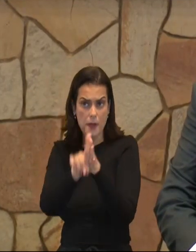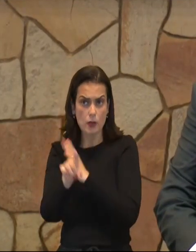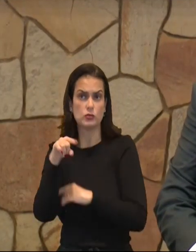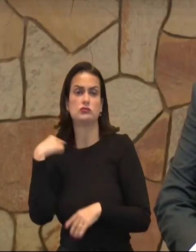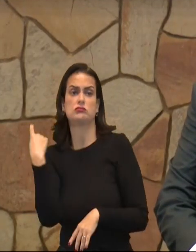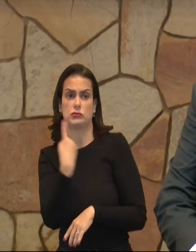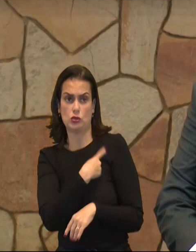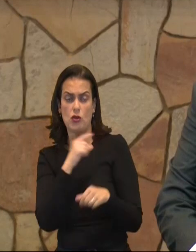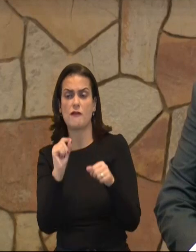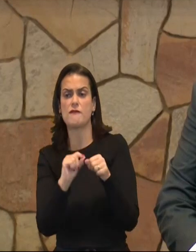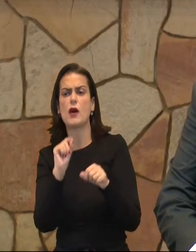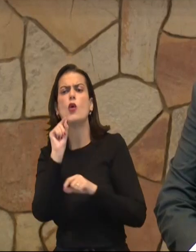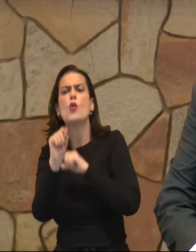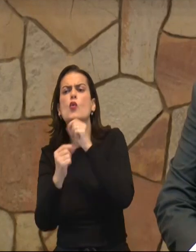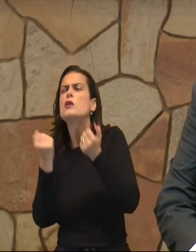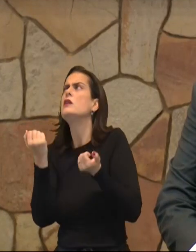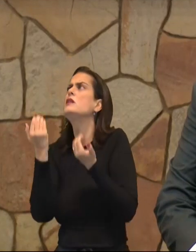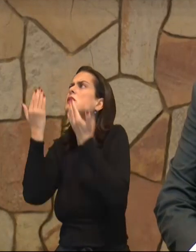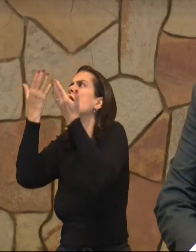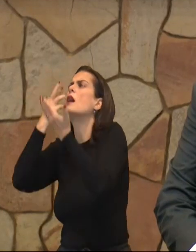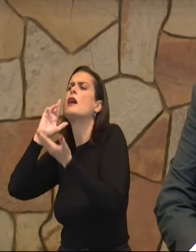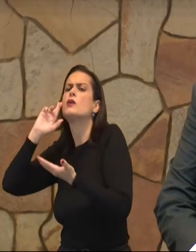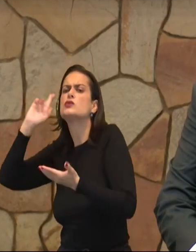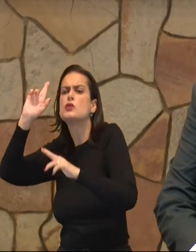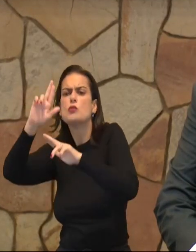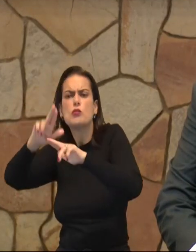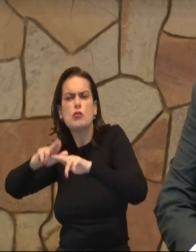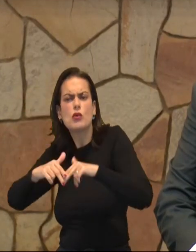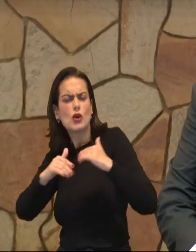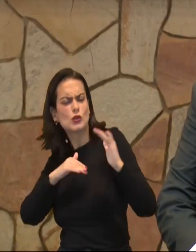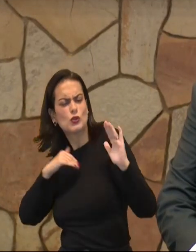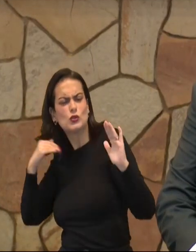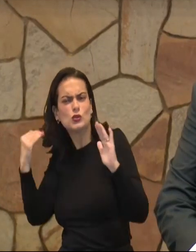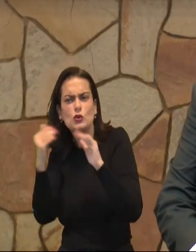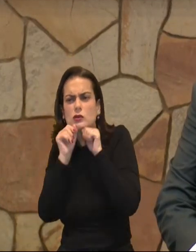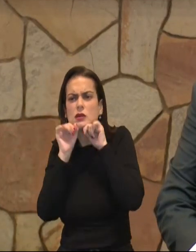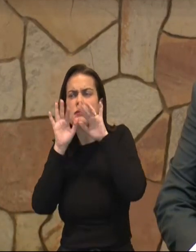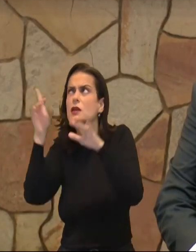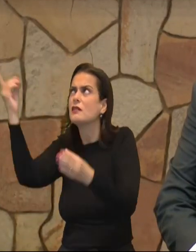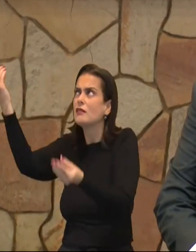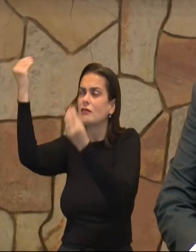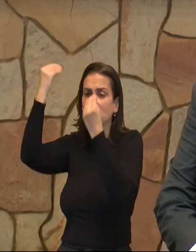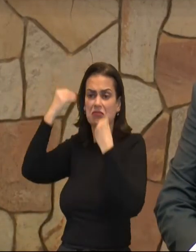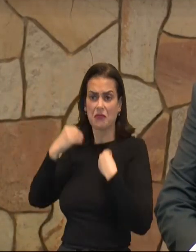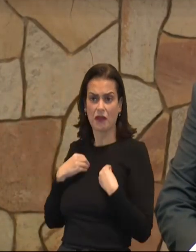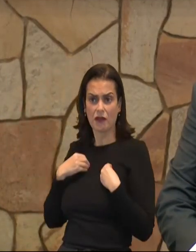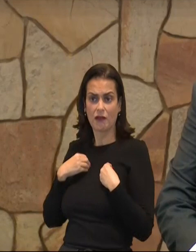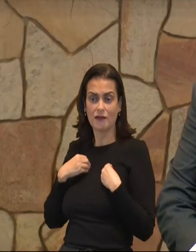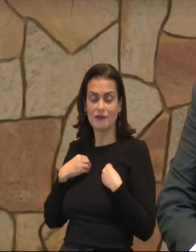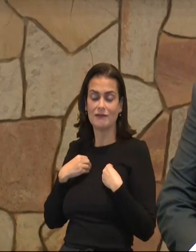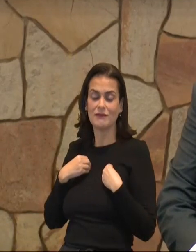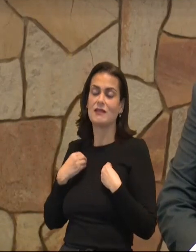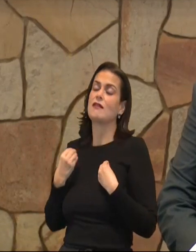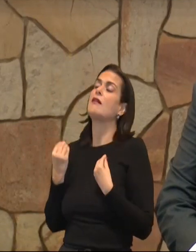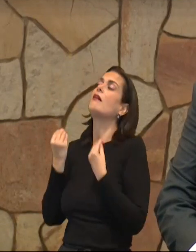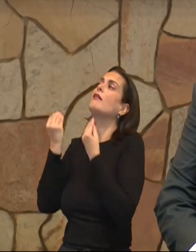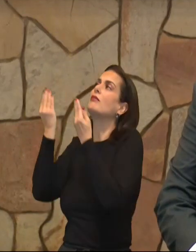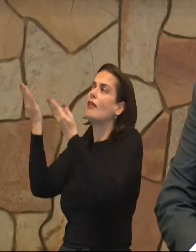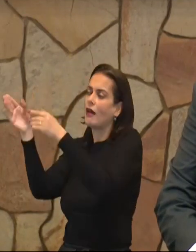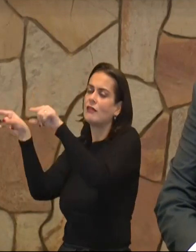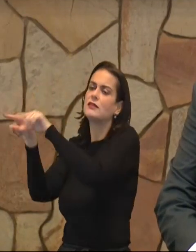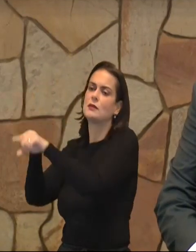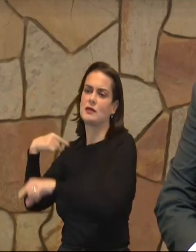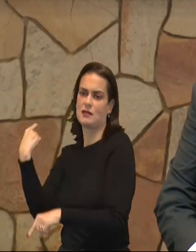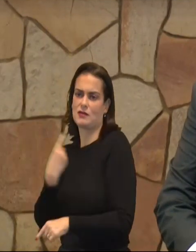fazer então é: o que daremos ao Senhor por todos os benefícios que Ele nos tem feito, nos tem dado? E que neste momento então